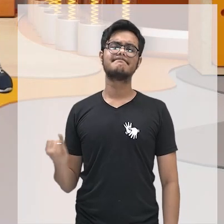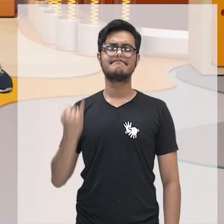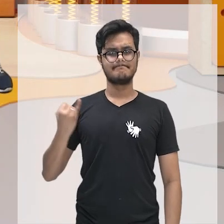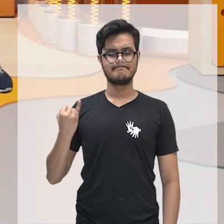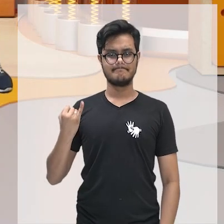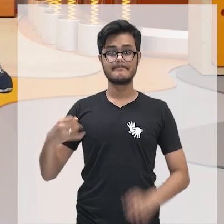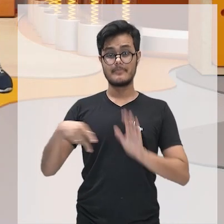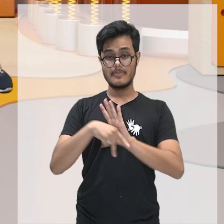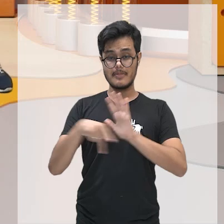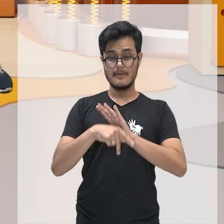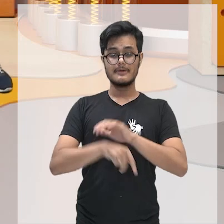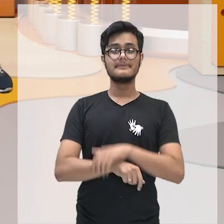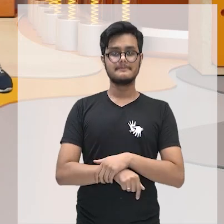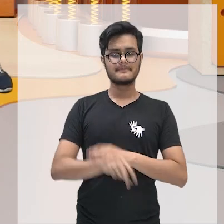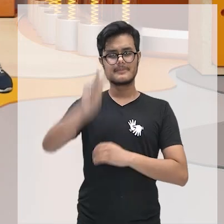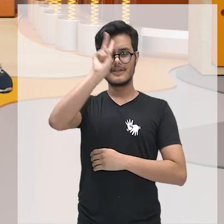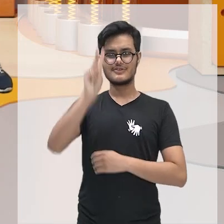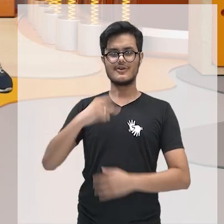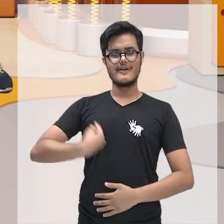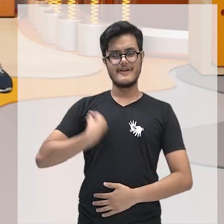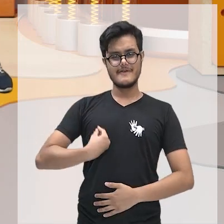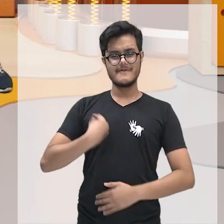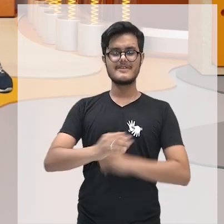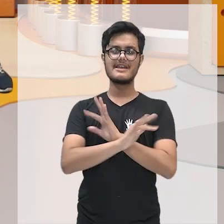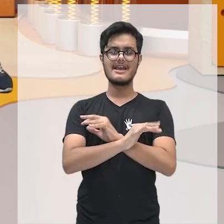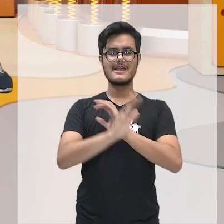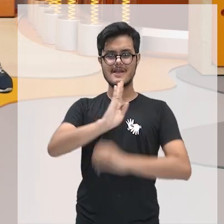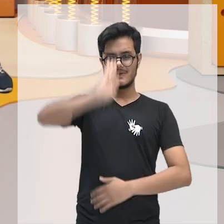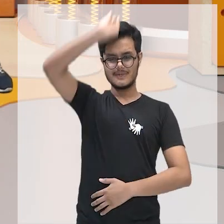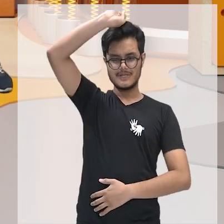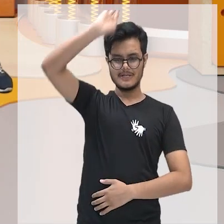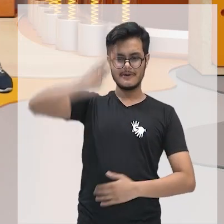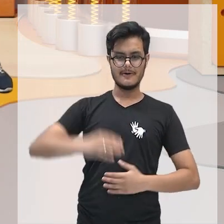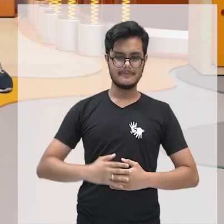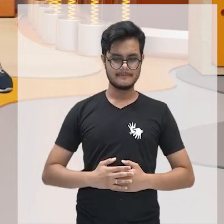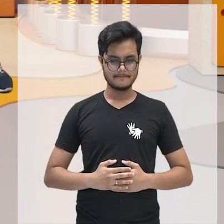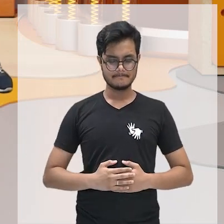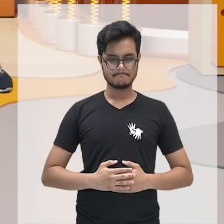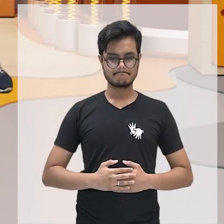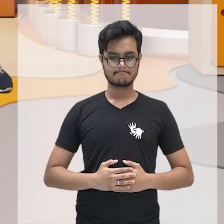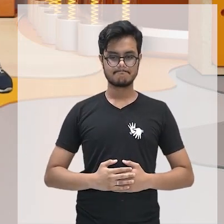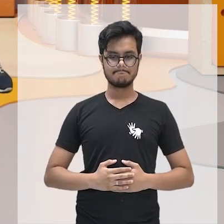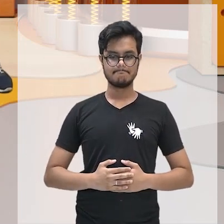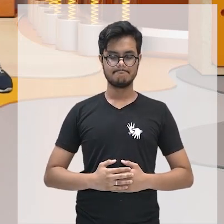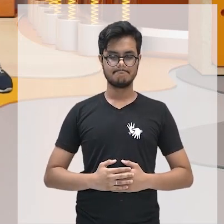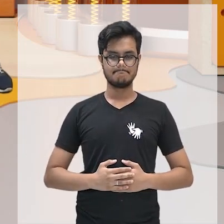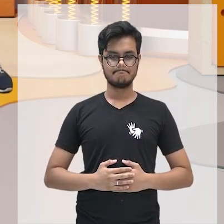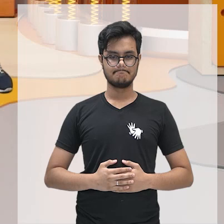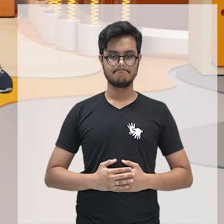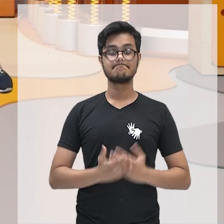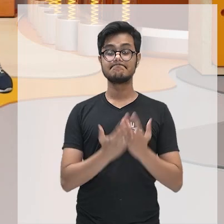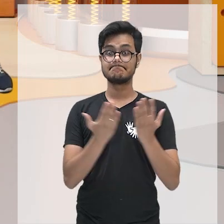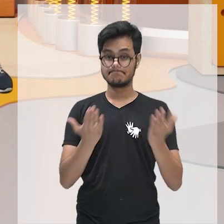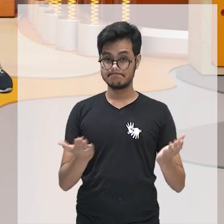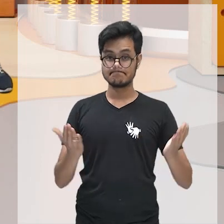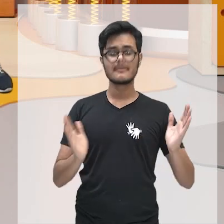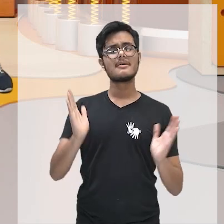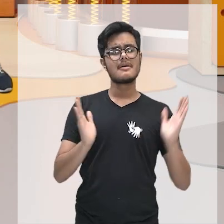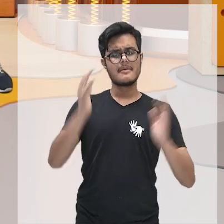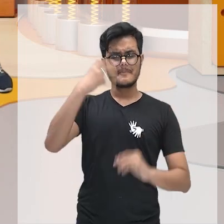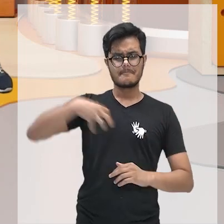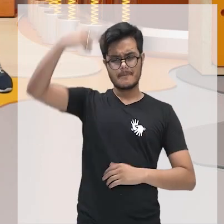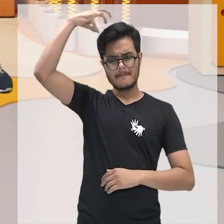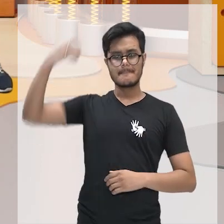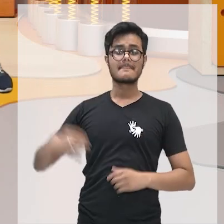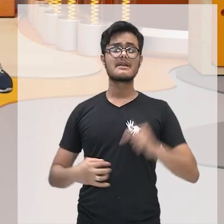monarquia vão fazer parte aí da história da monarquia Romana tá olha só durante o período monárquico Roma foi